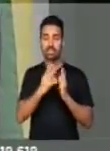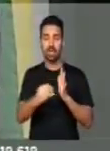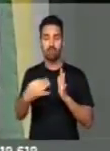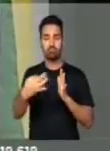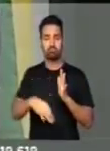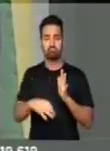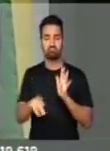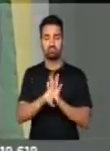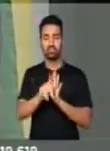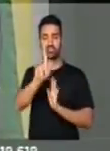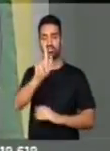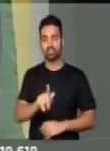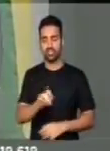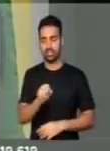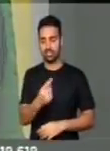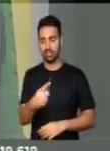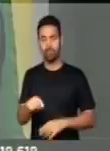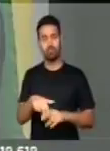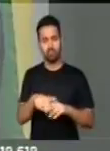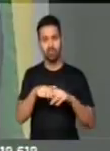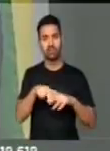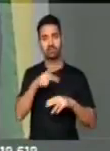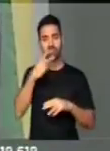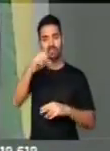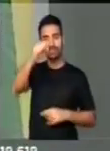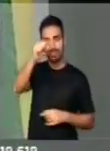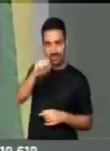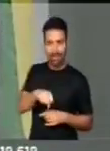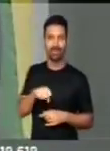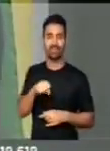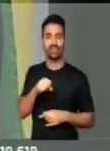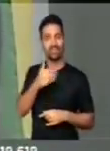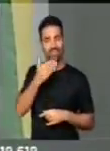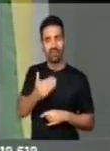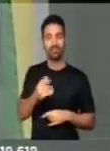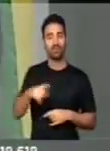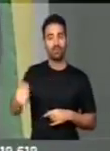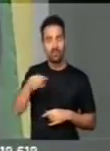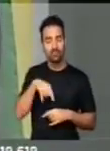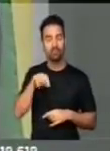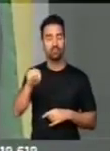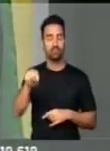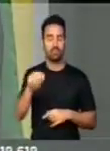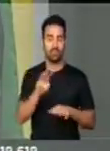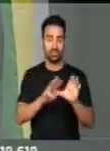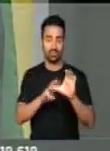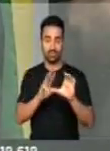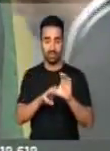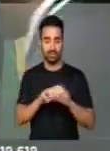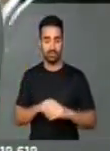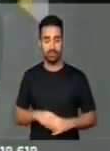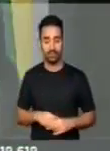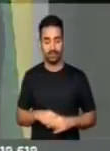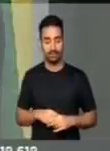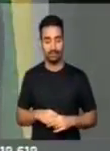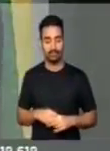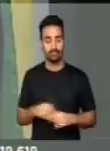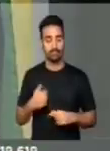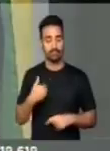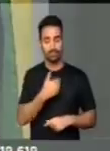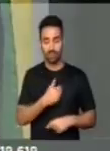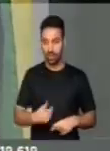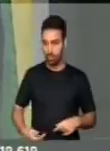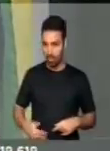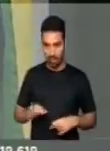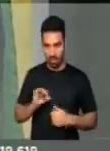vez reafirmo o meu sim aqui por Montes Claros, dado, mesmo não tendo apoiado o governo de Minas nem o